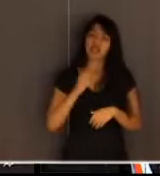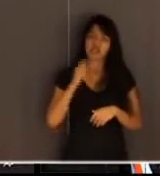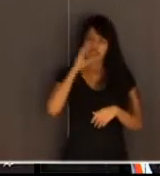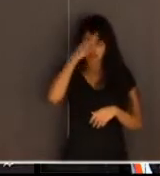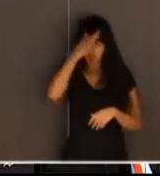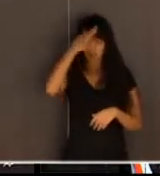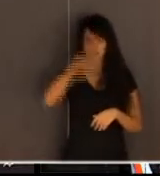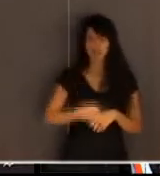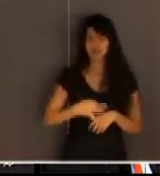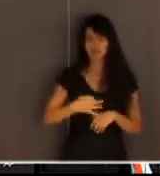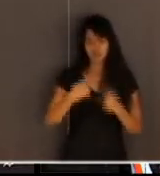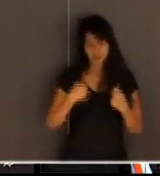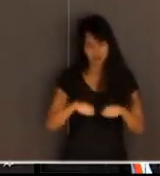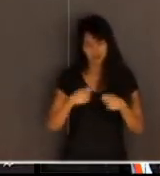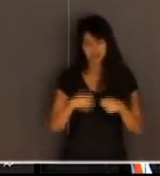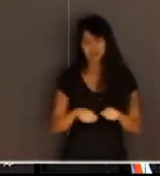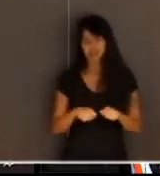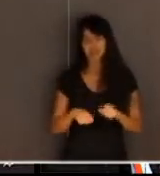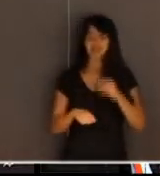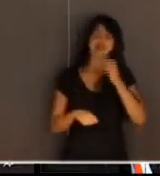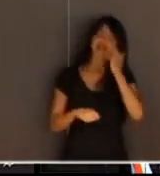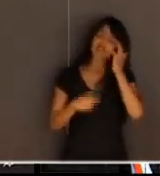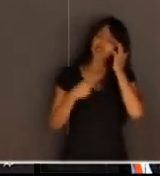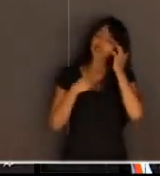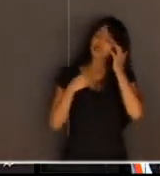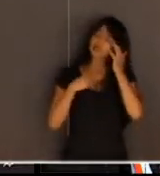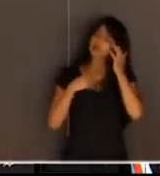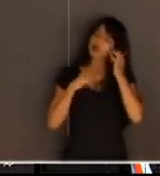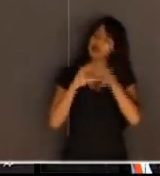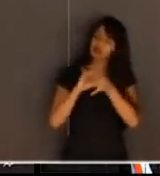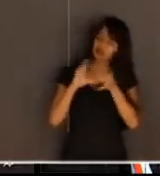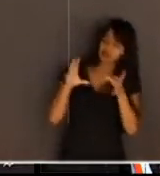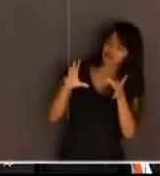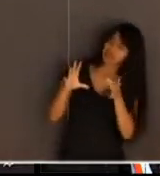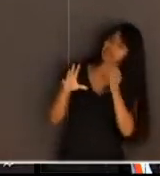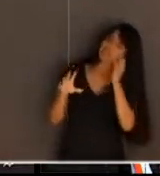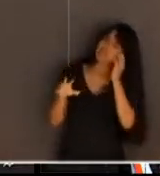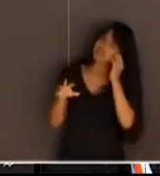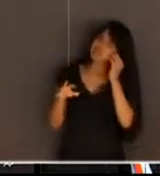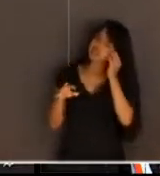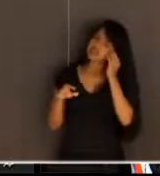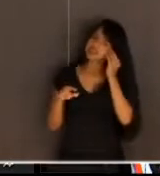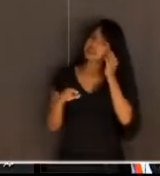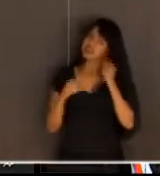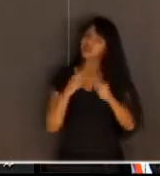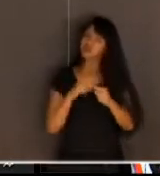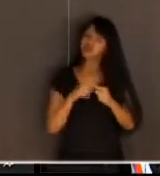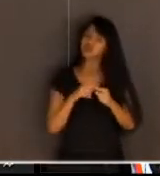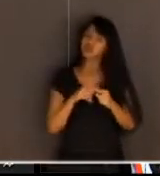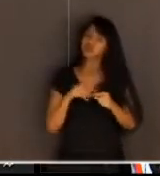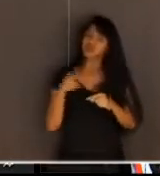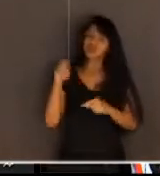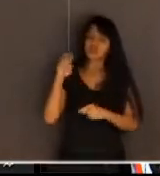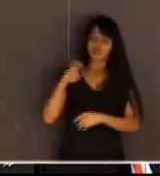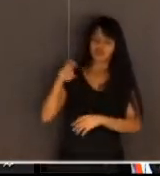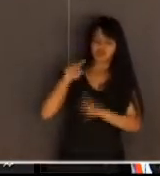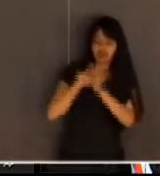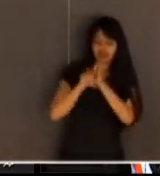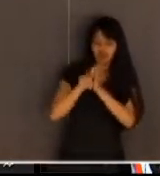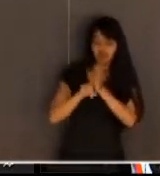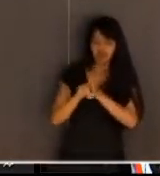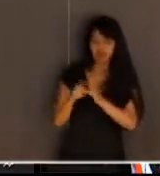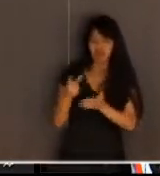compreensão. Nós não podemos abrir mão da correta averiguação dos fatos, porque é essa correta averiguação dos fatos